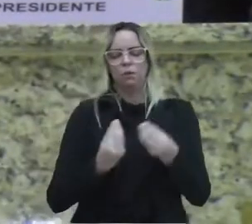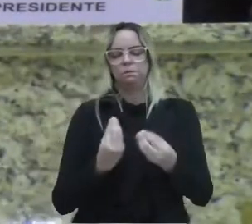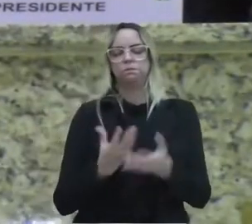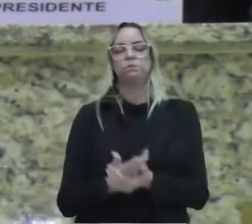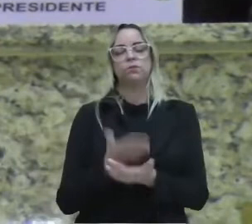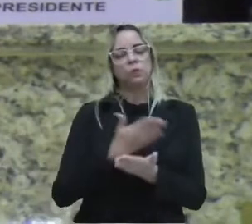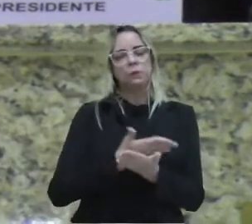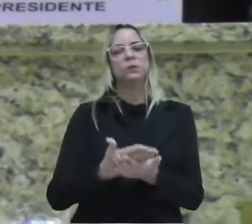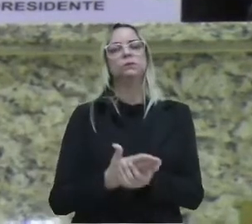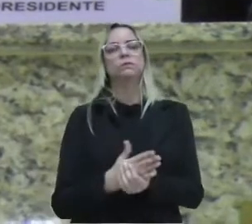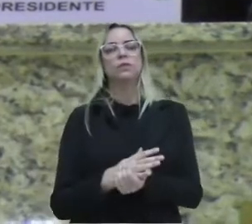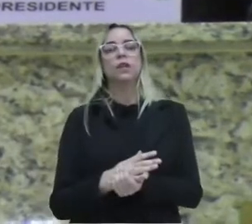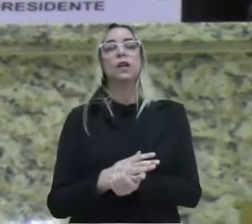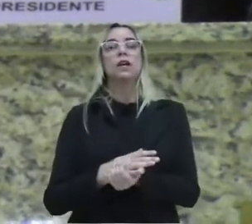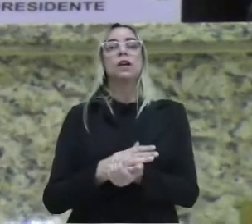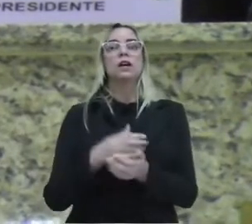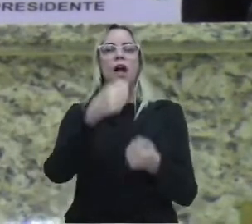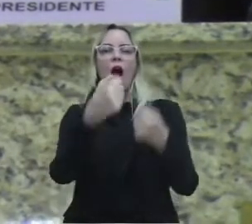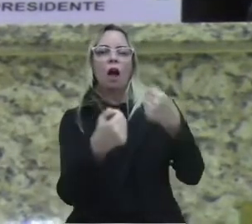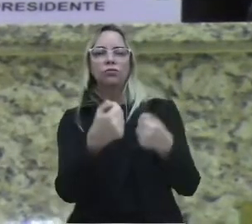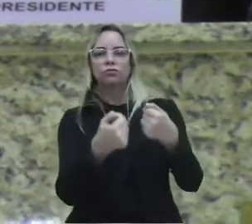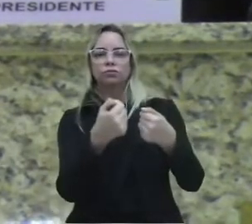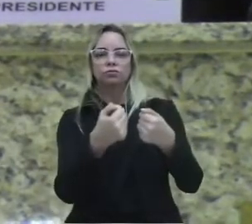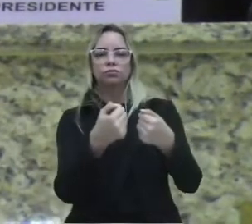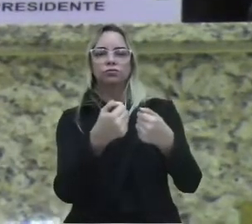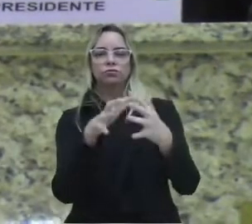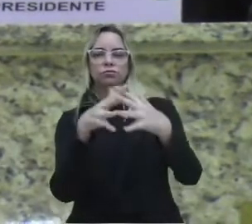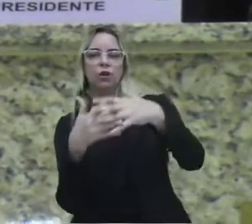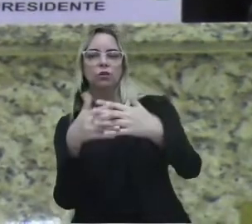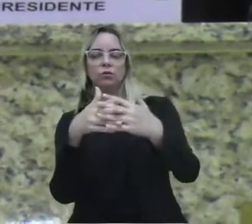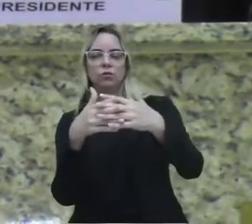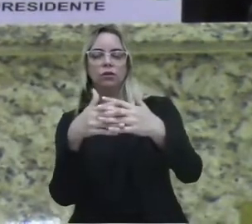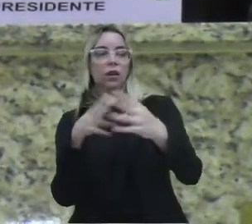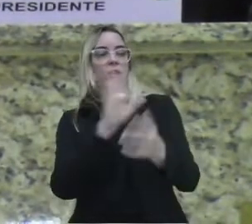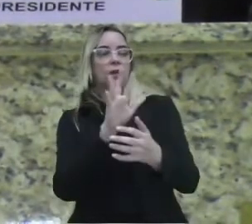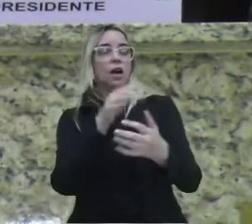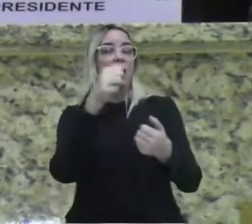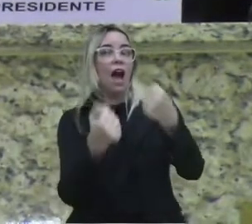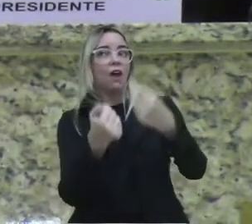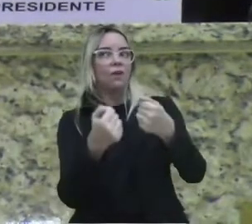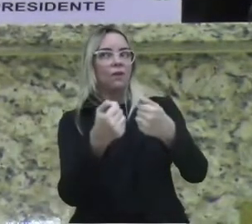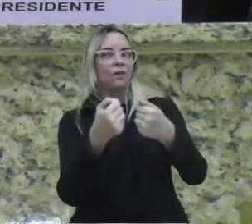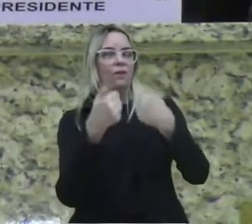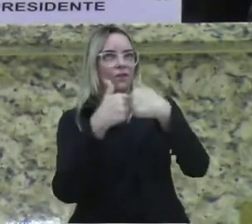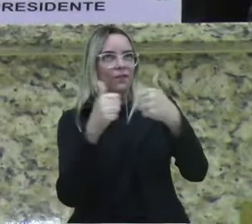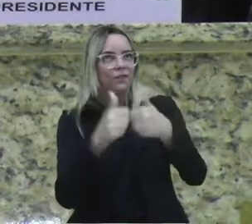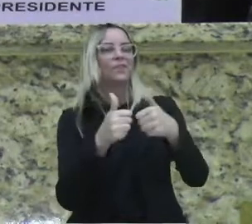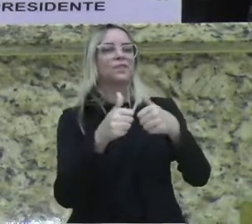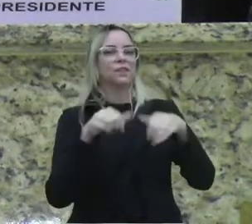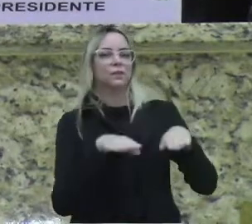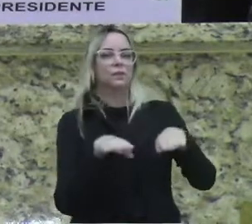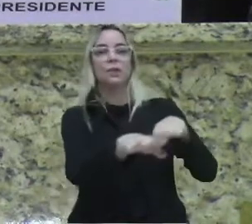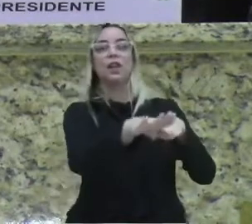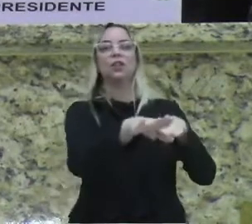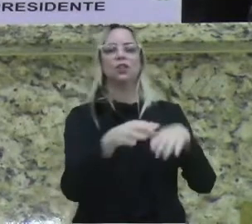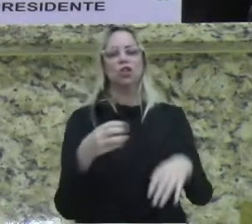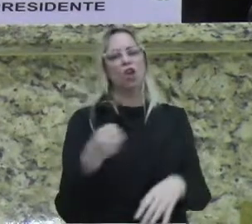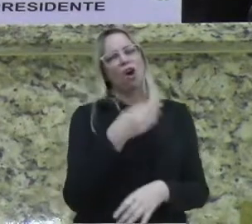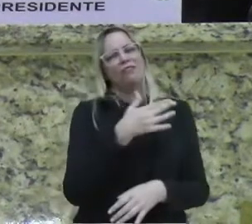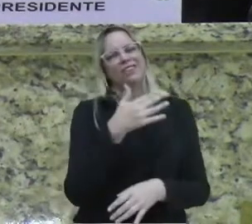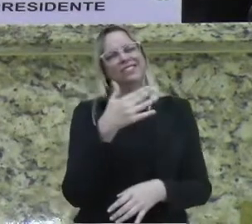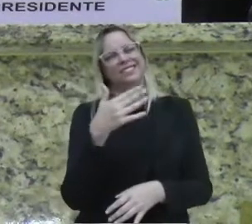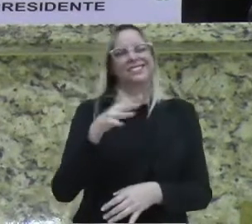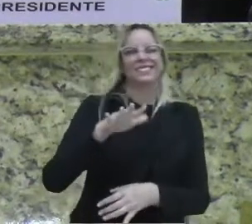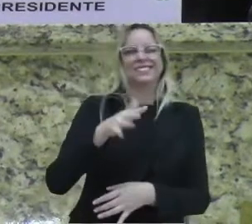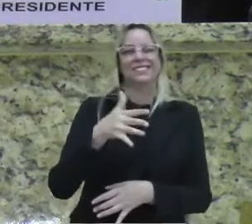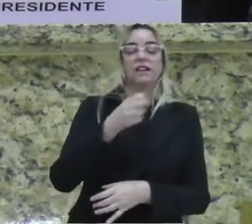frota própria que já não é tão nova, né? E com isso não estou aí jogando responsabilidade